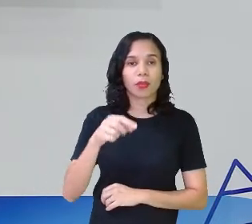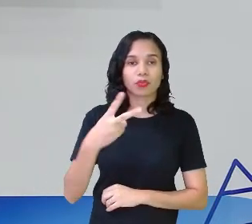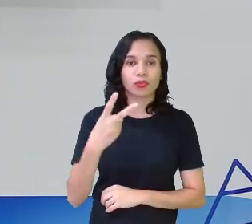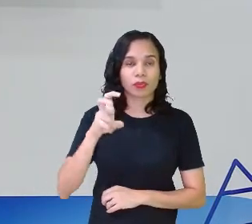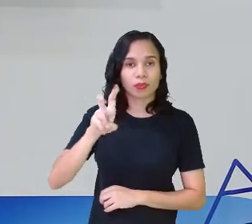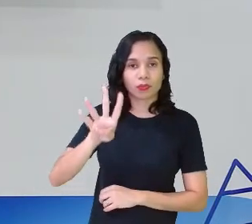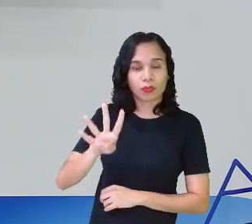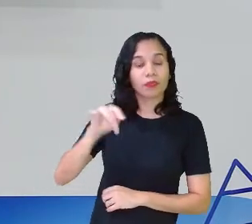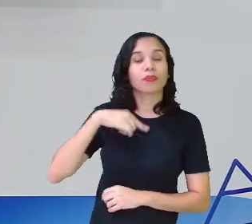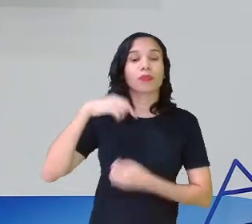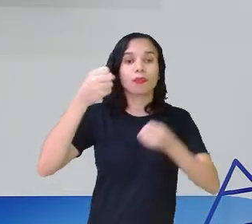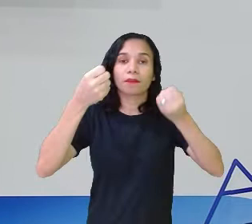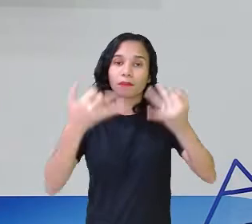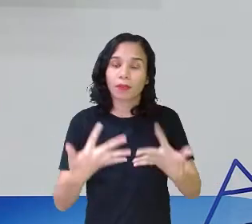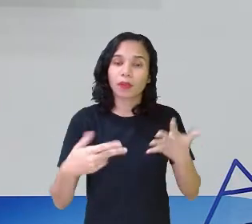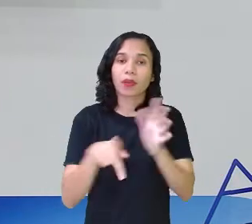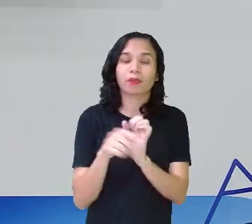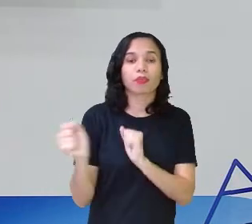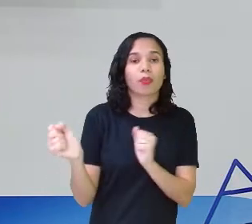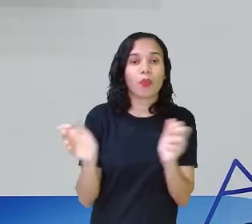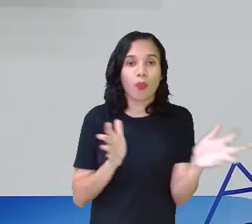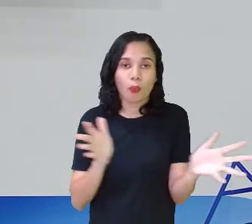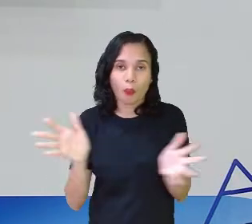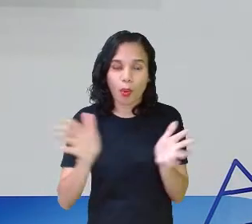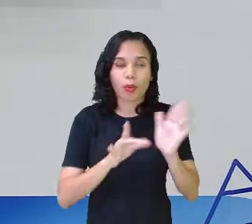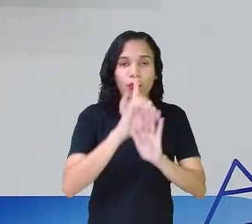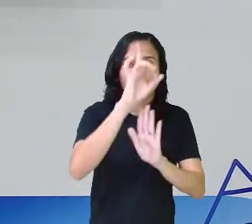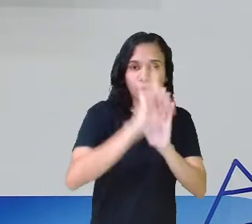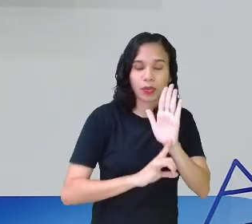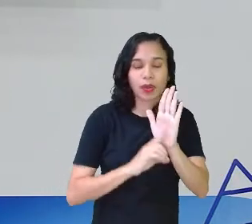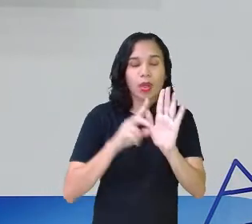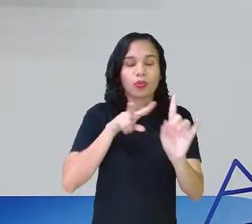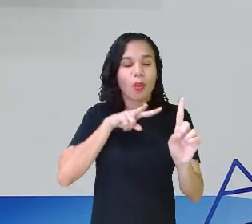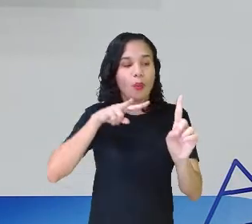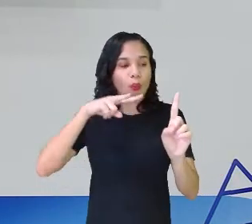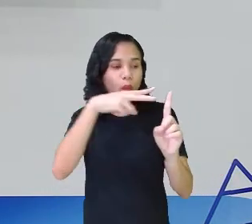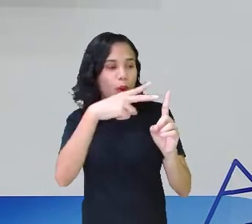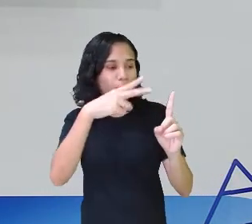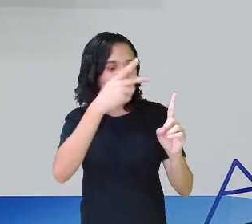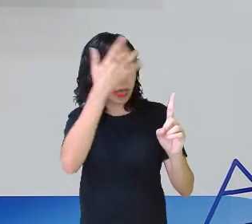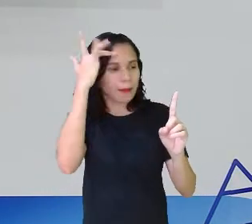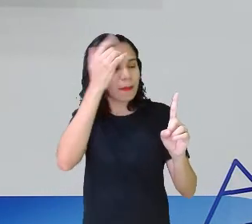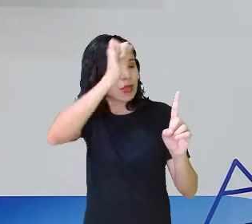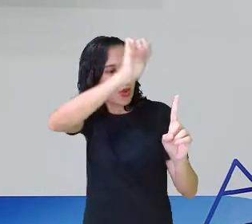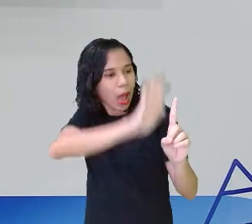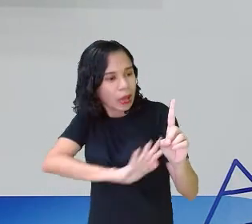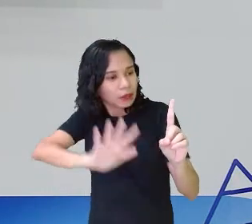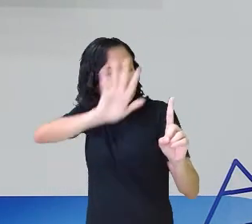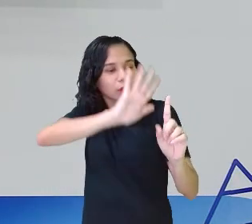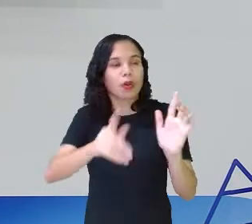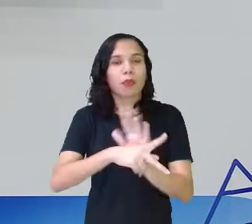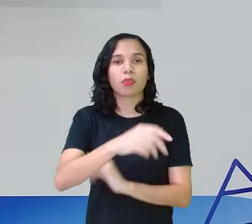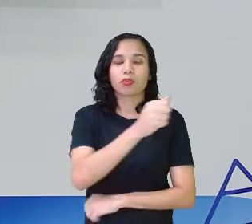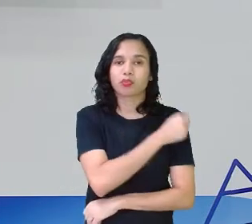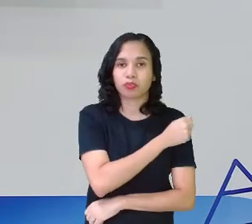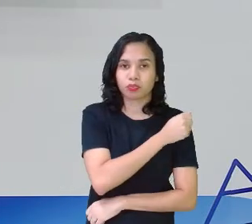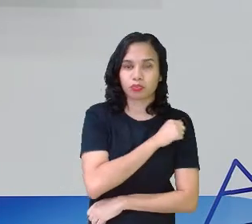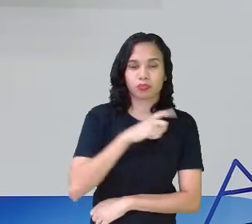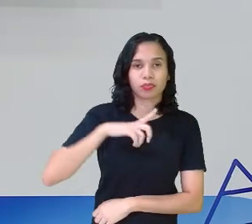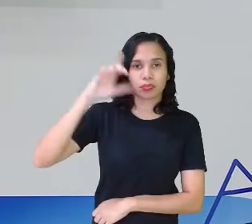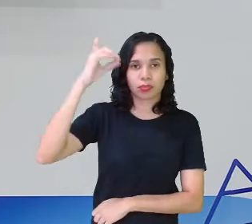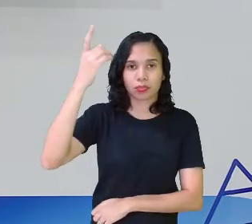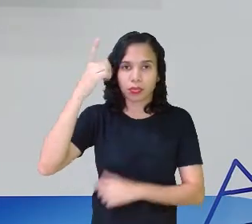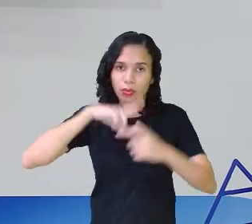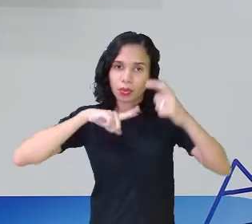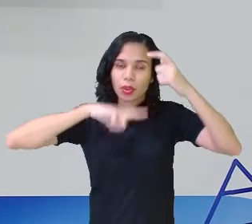14.254, que fala do acesso, do direito ao olhar integral, né, para o estudante com os